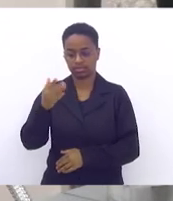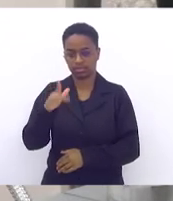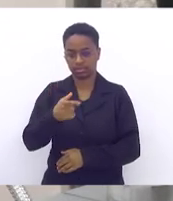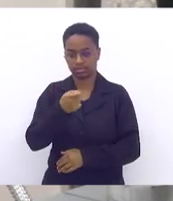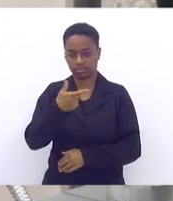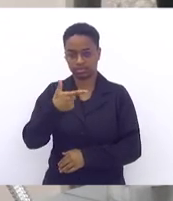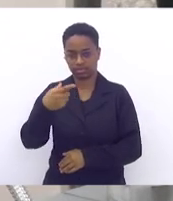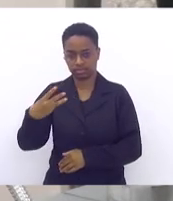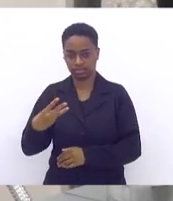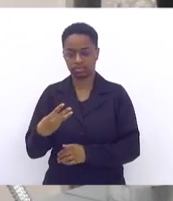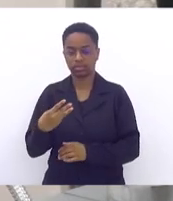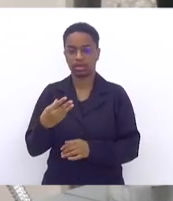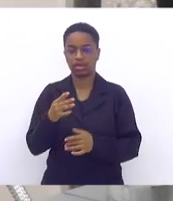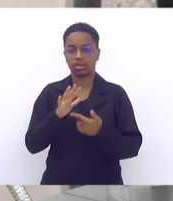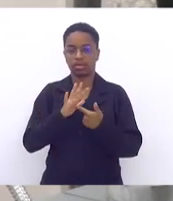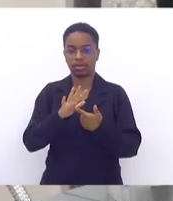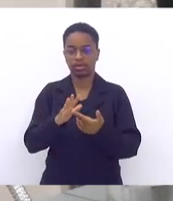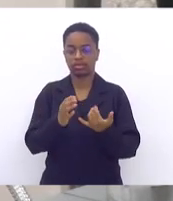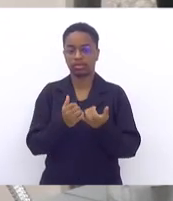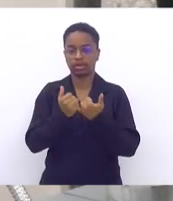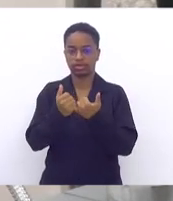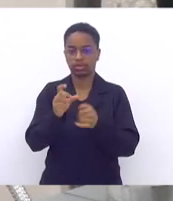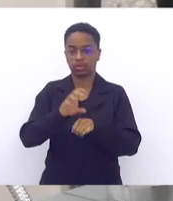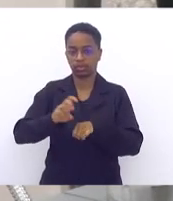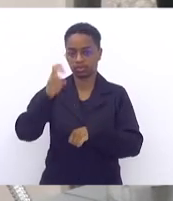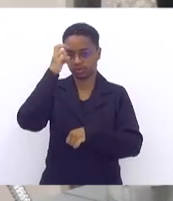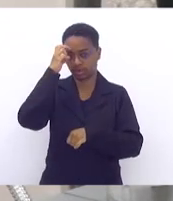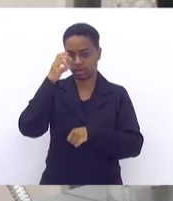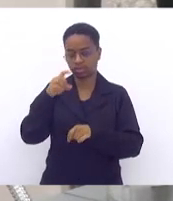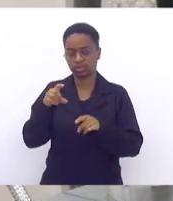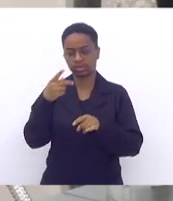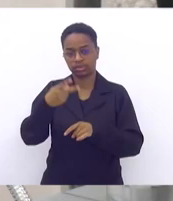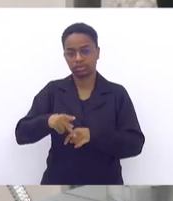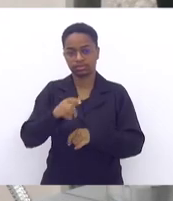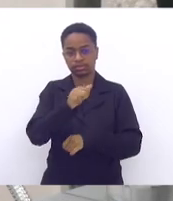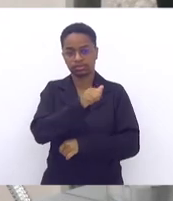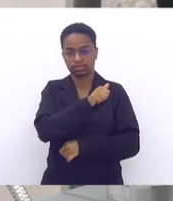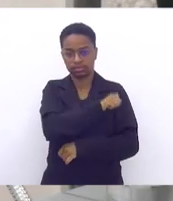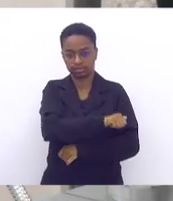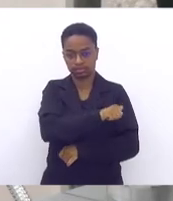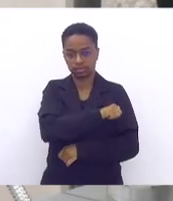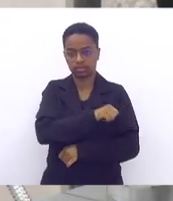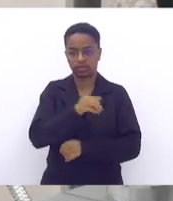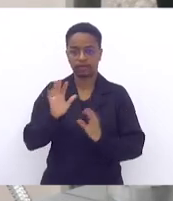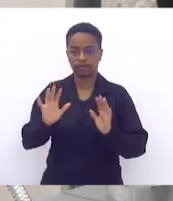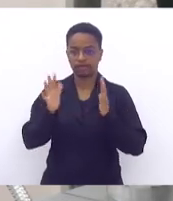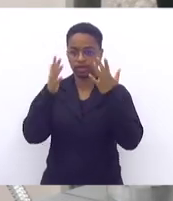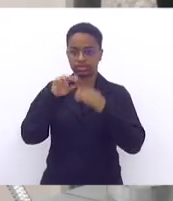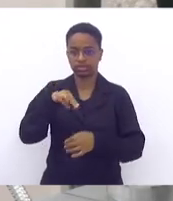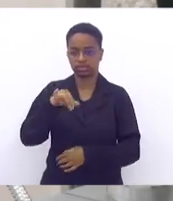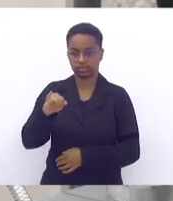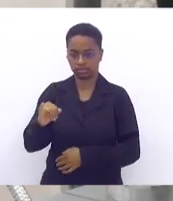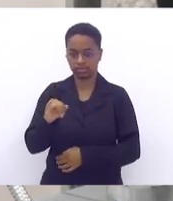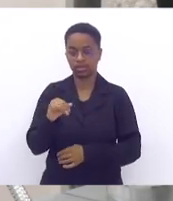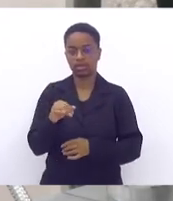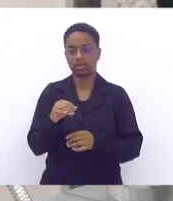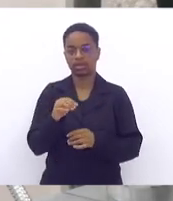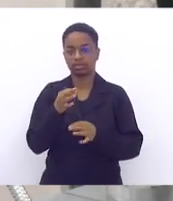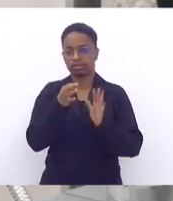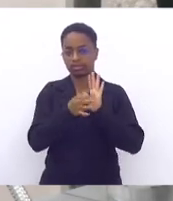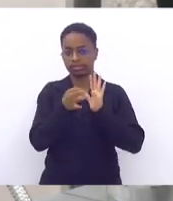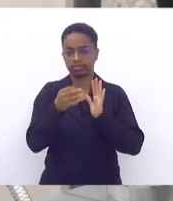Raves, que declara patrimônio cultural e material do Estado do Rio de Janeiro a festa de Santo Antônio da, da Prata, no município de Nova Iguaçu, para parecer, deputado Fred